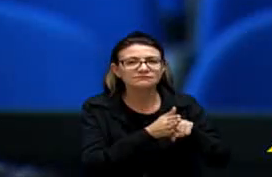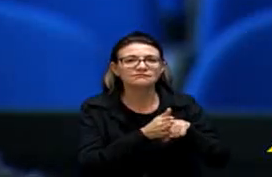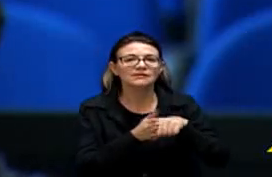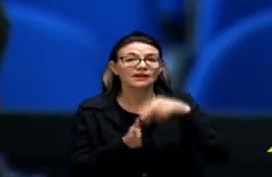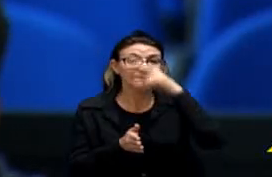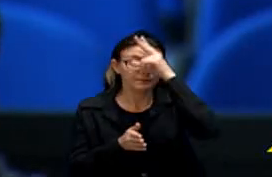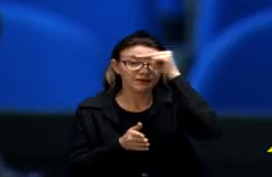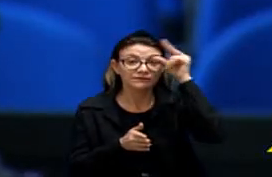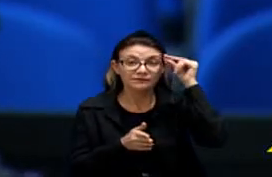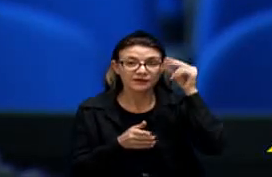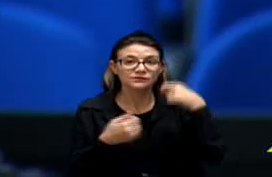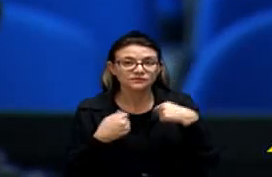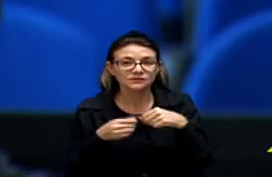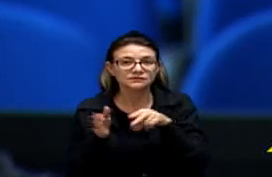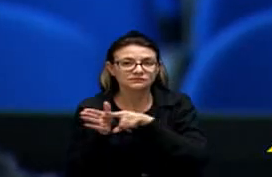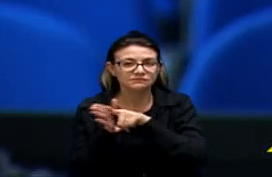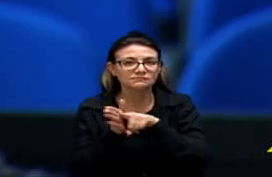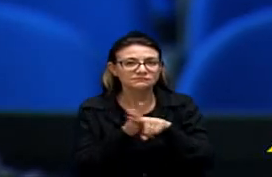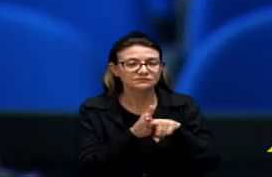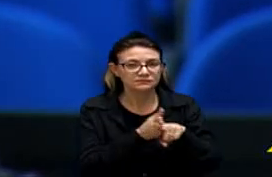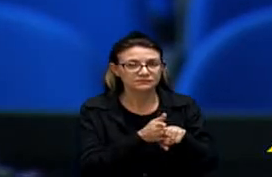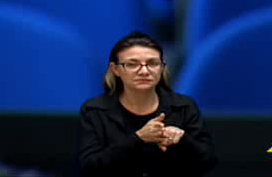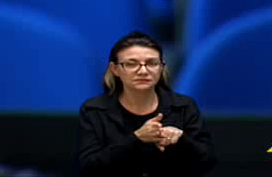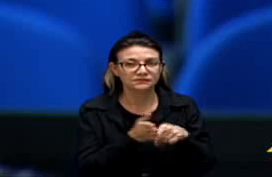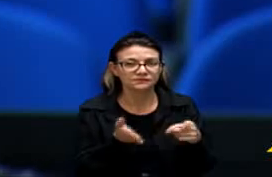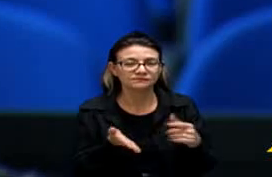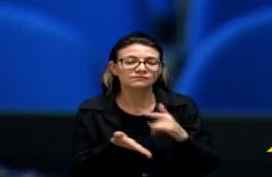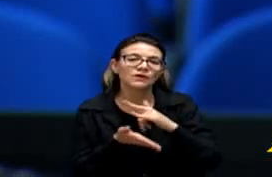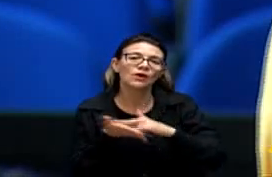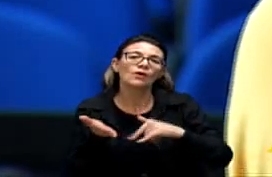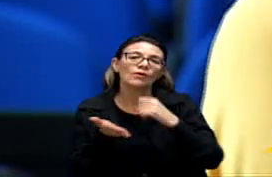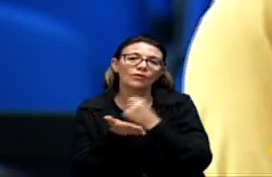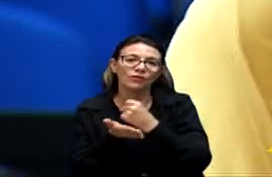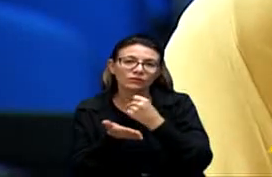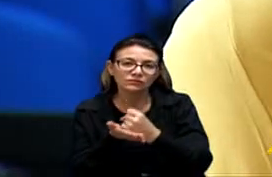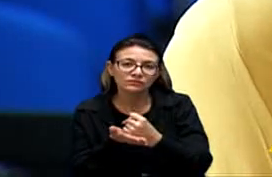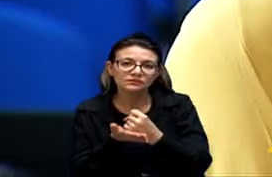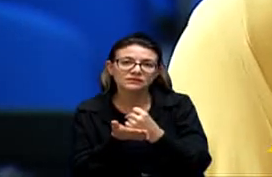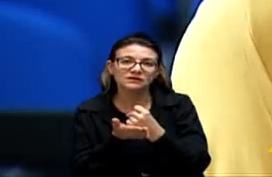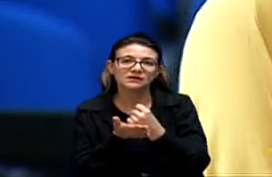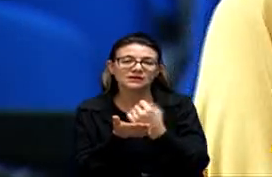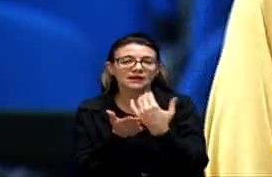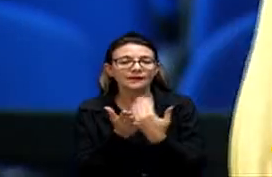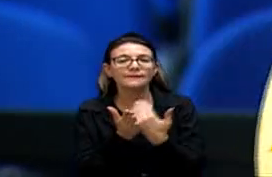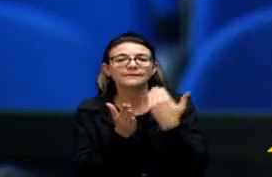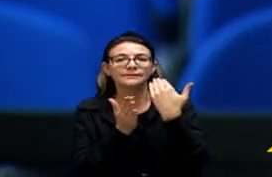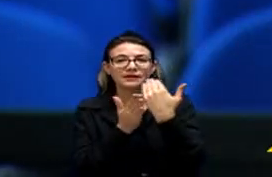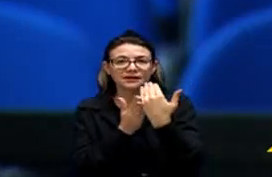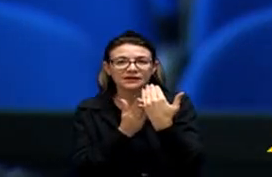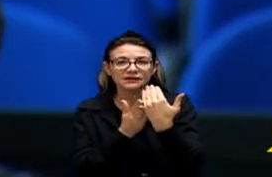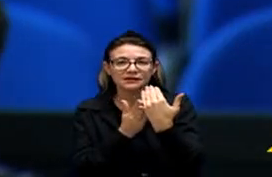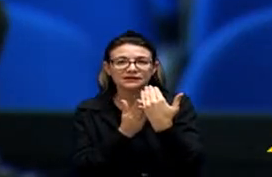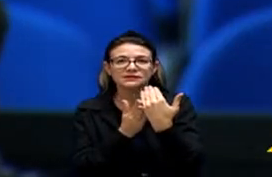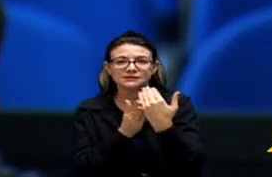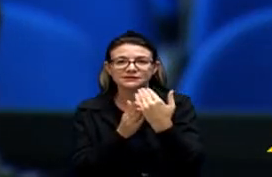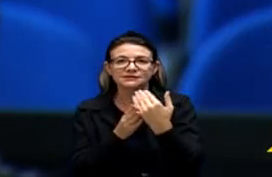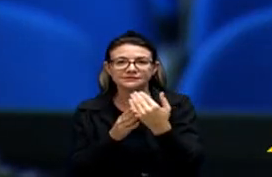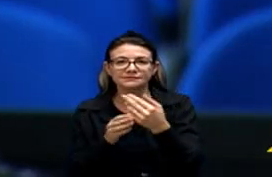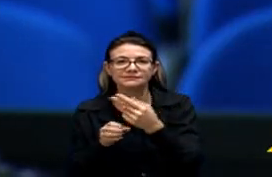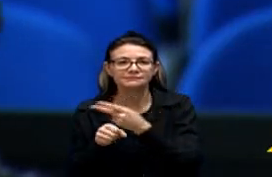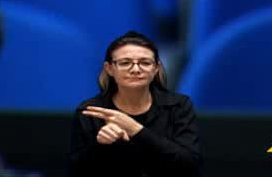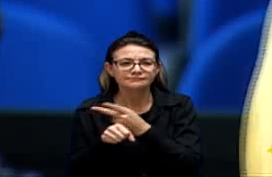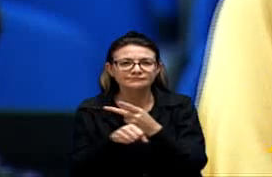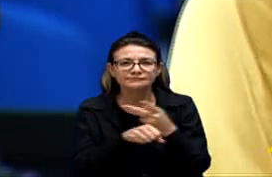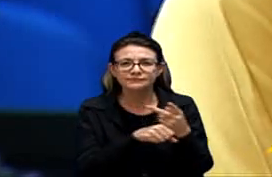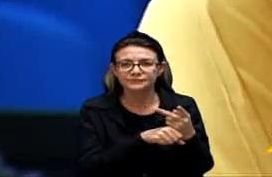isso precisa ser o quê contratar mais profissionais servidores para fazer serviço tem ter aquele aparelhinho sabe